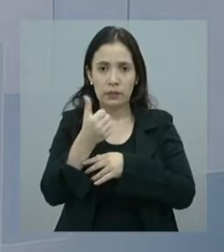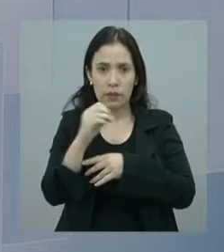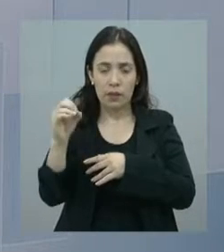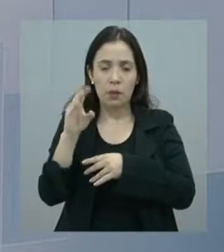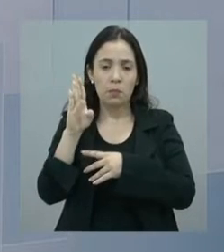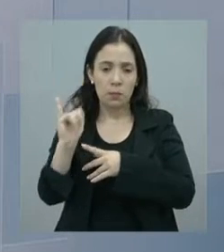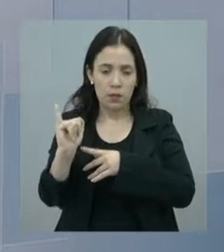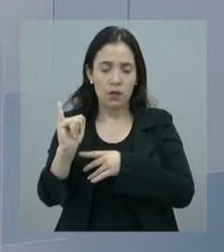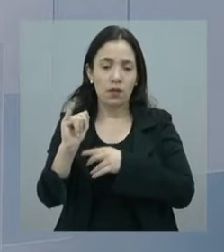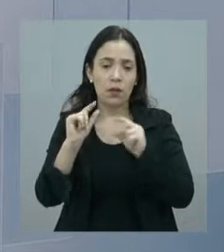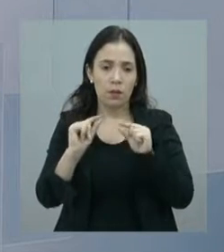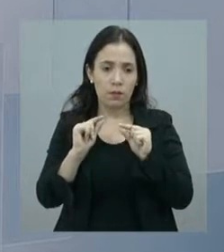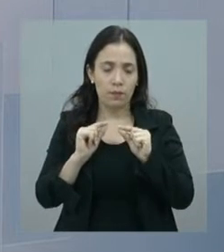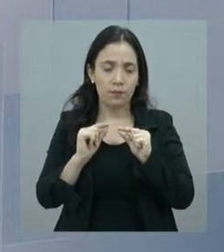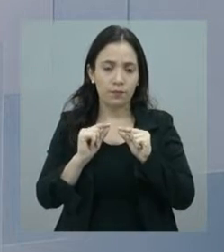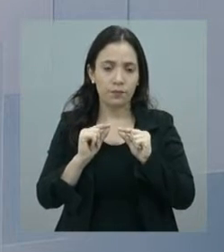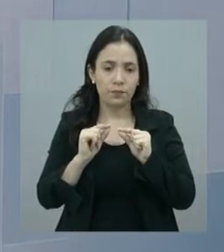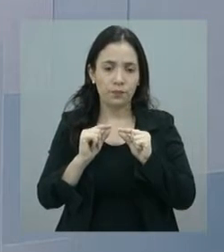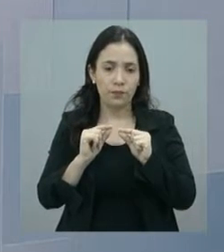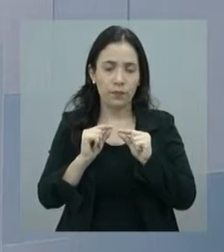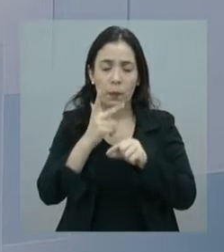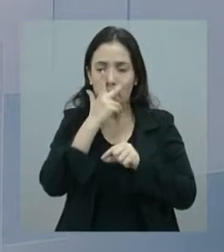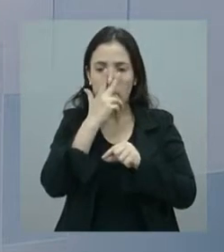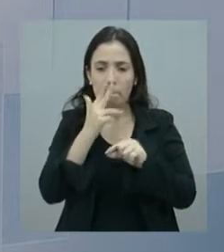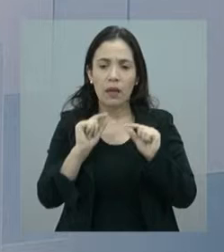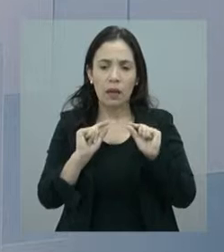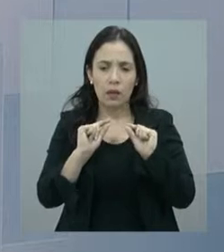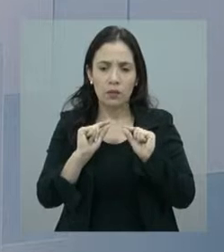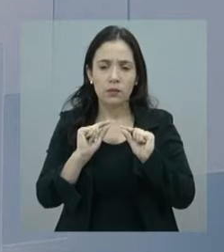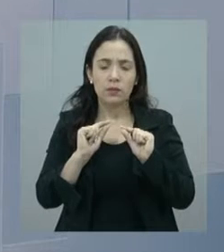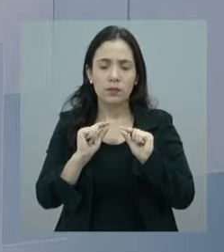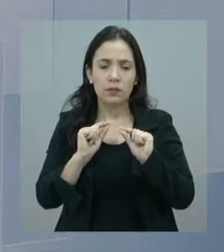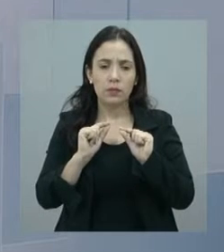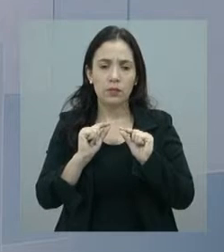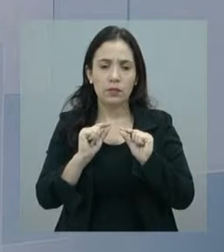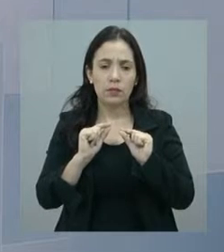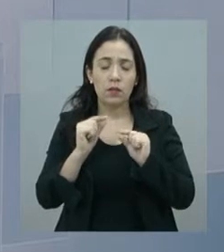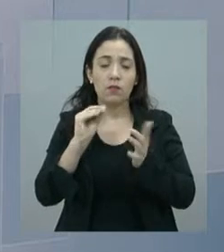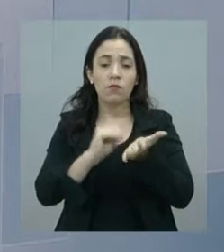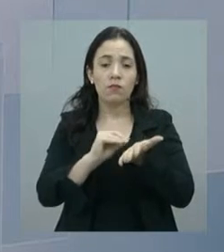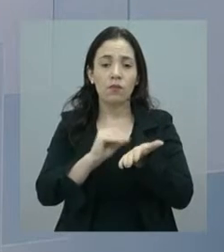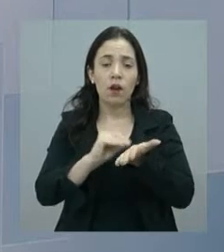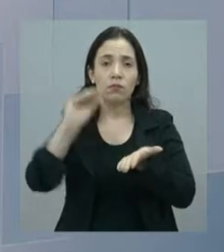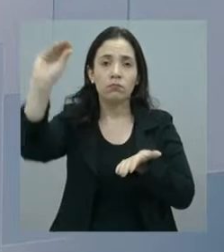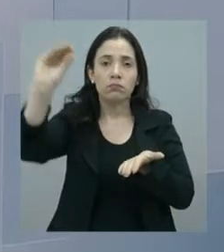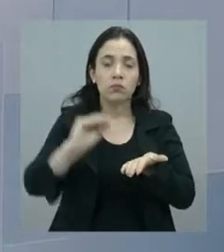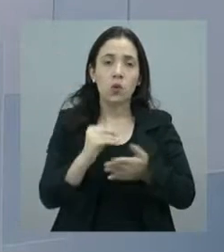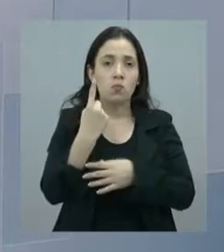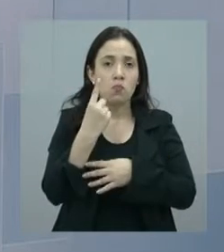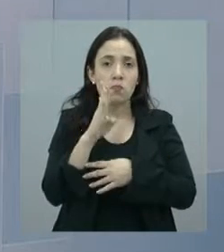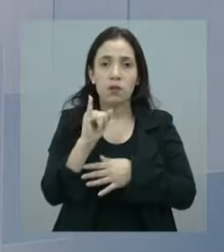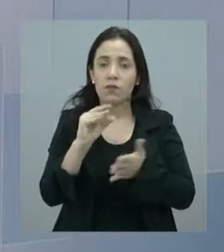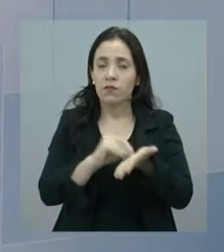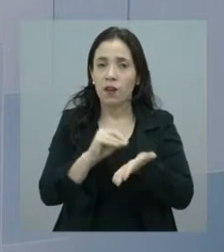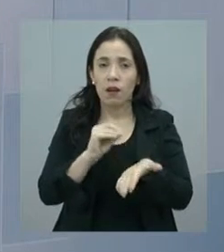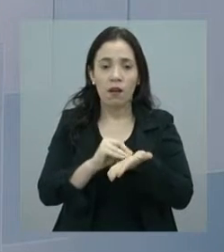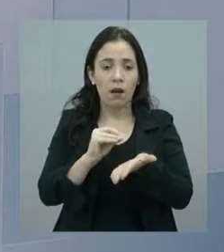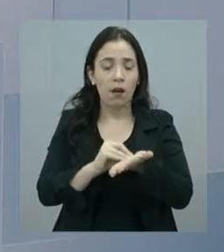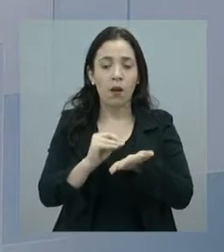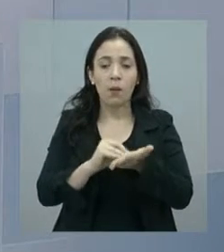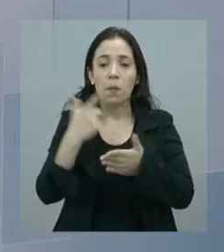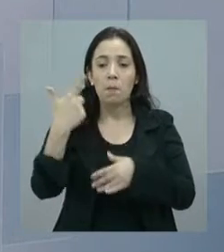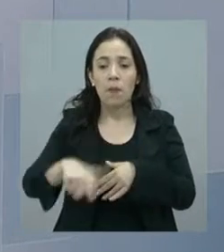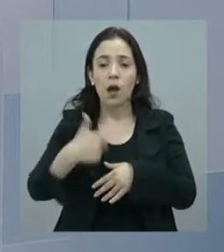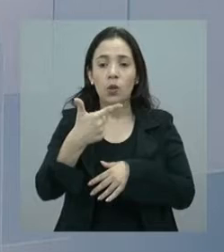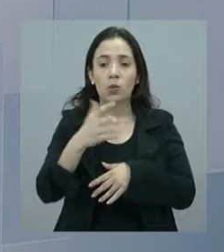poder concluir. E me parece que eles só repassaram até agora em torno de 1 bi, 900 e pouco. Tem mais